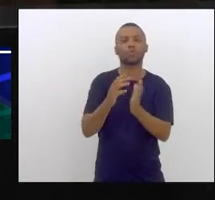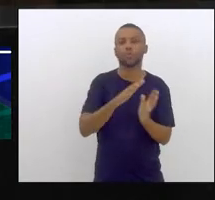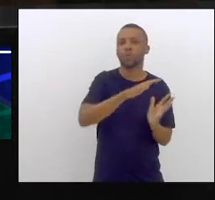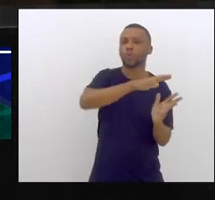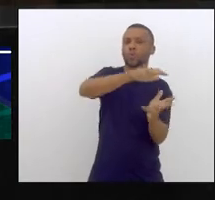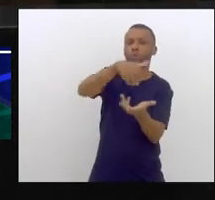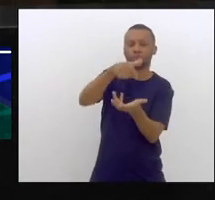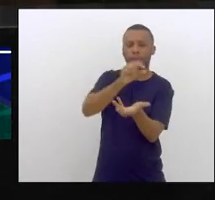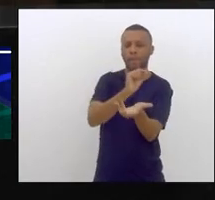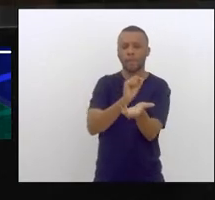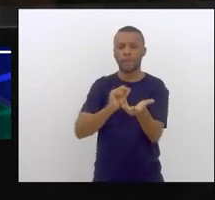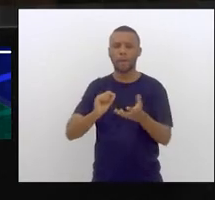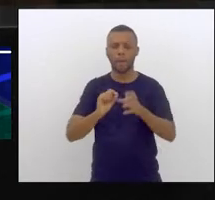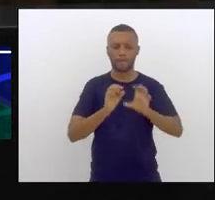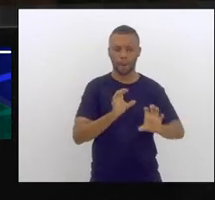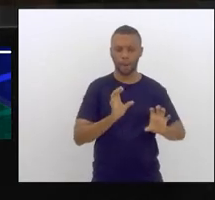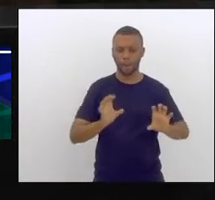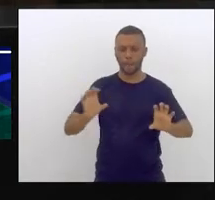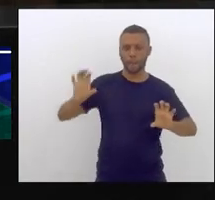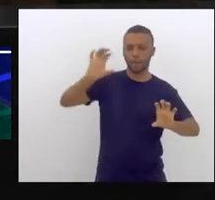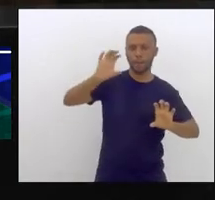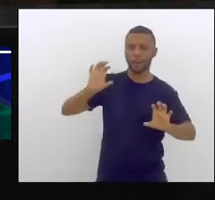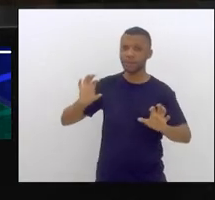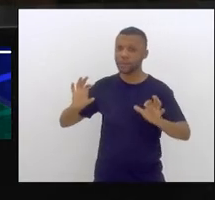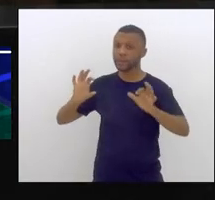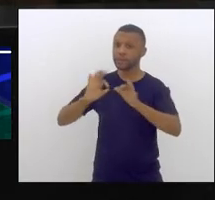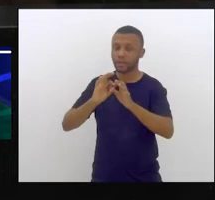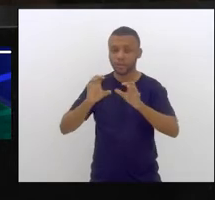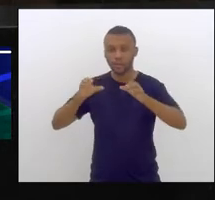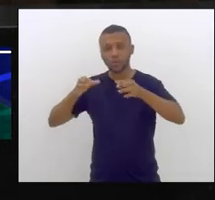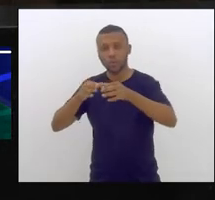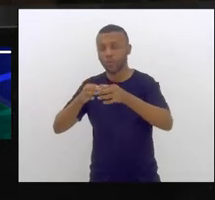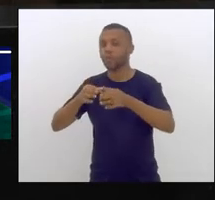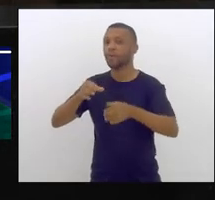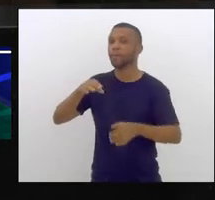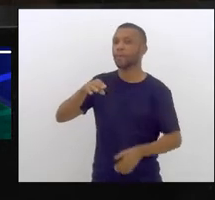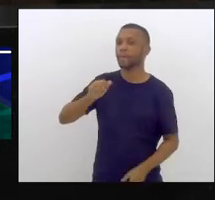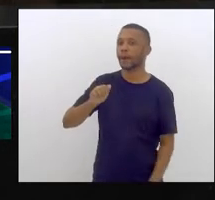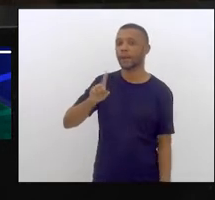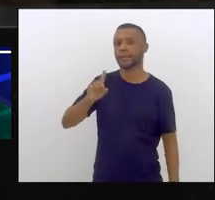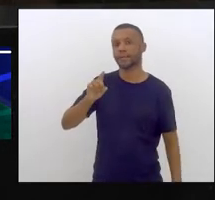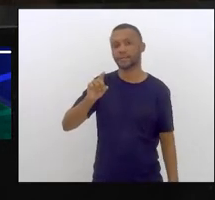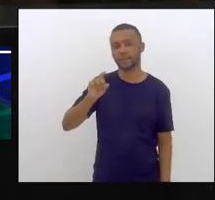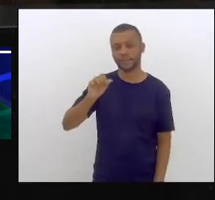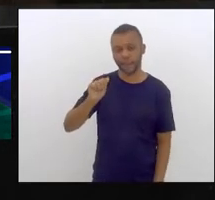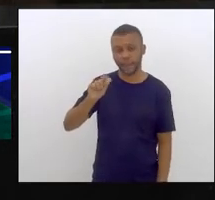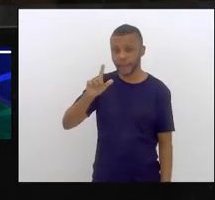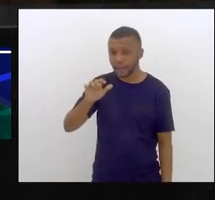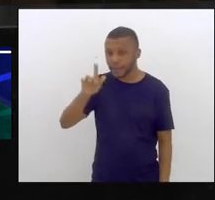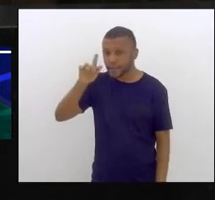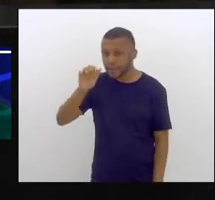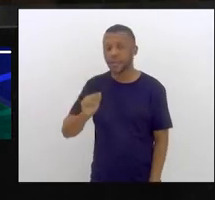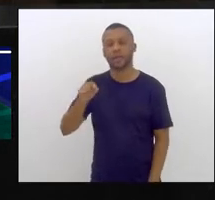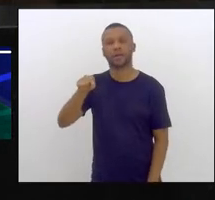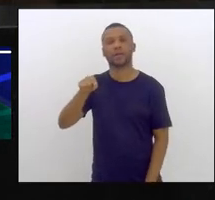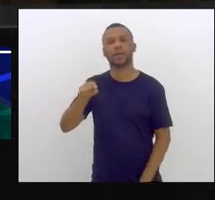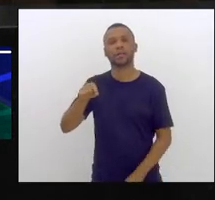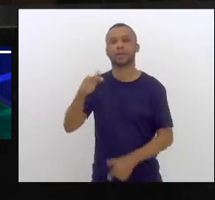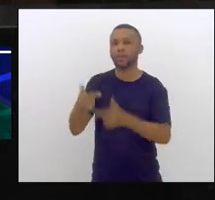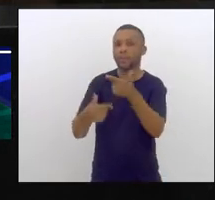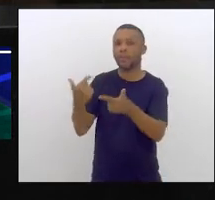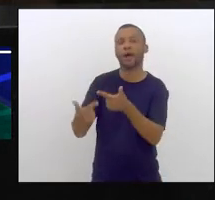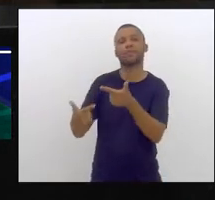do mundo, por meio da Rede Magdalena Internacional e através do trabalho incansável da criadora